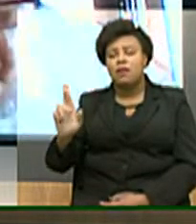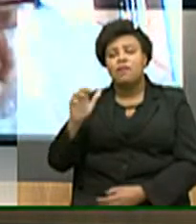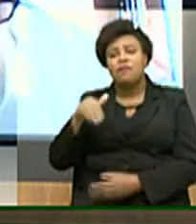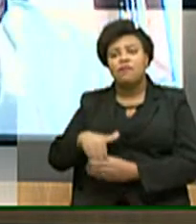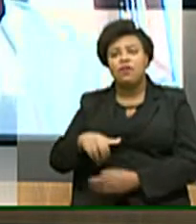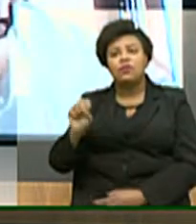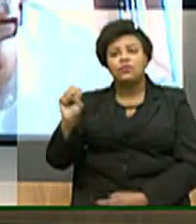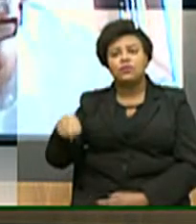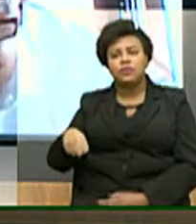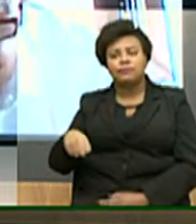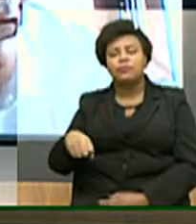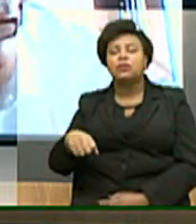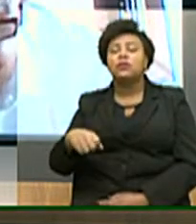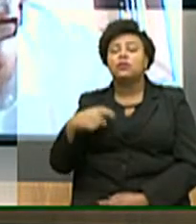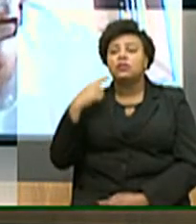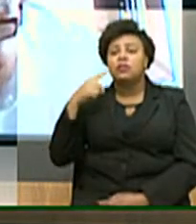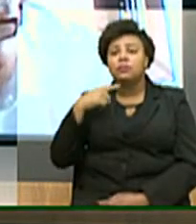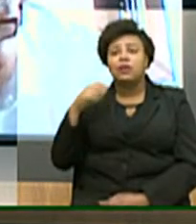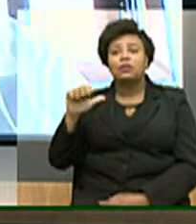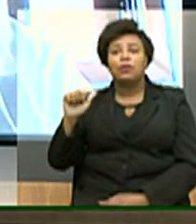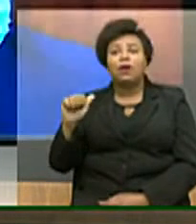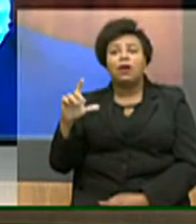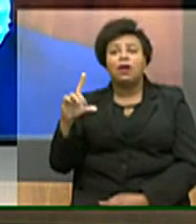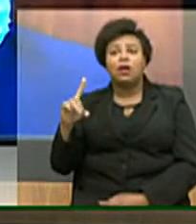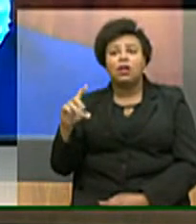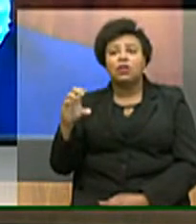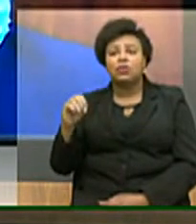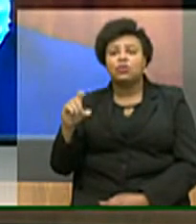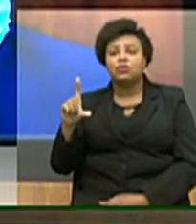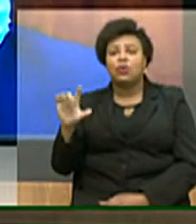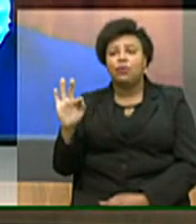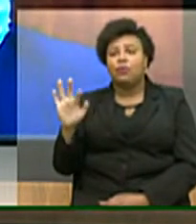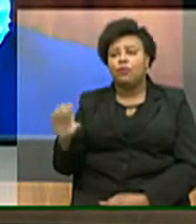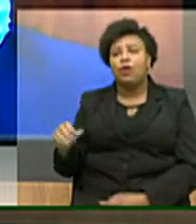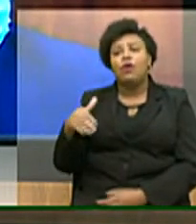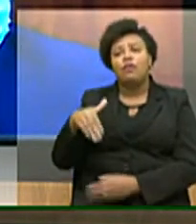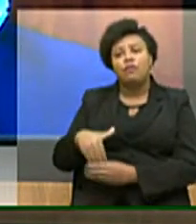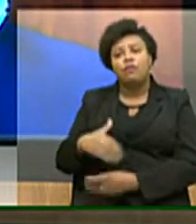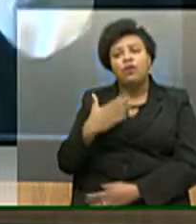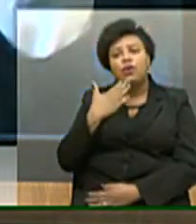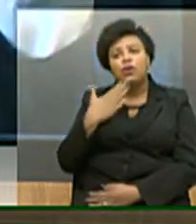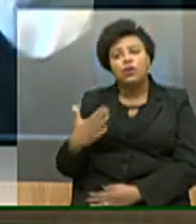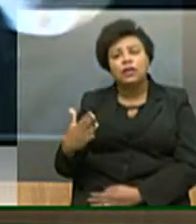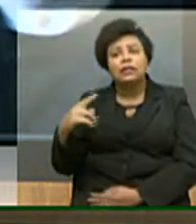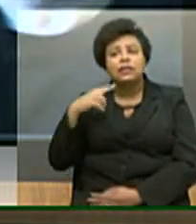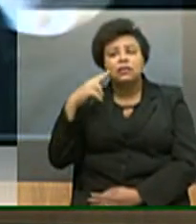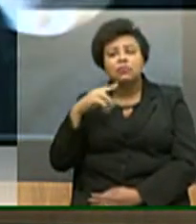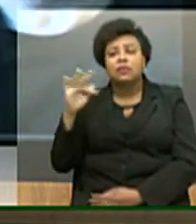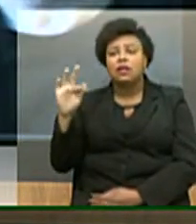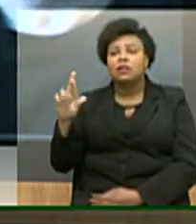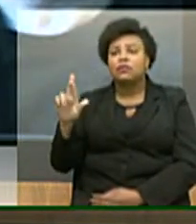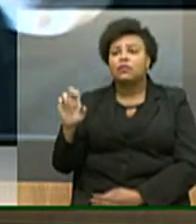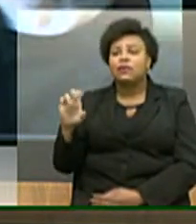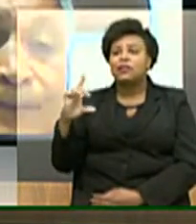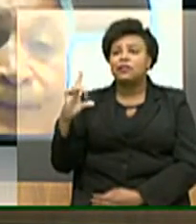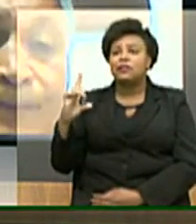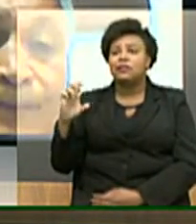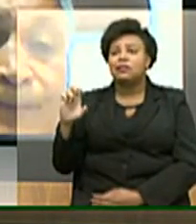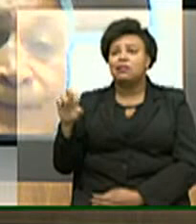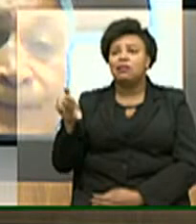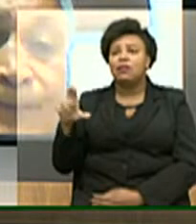Voto sim, presidente. Deputado Adolfo Brito. Voto a favor, presidente. Deputado Frederico Antunes.